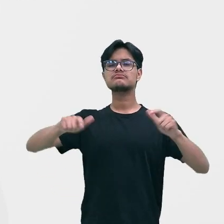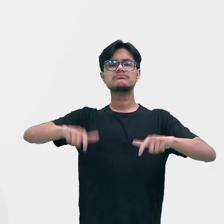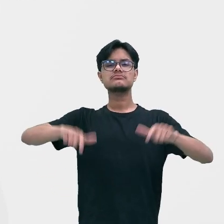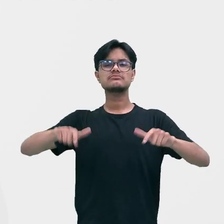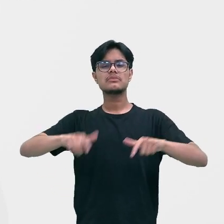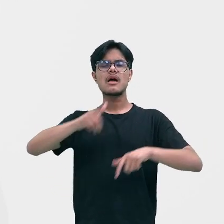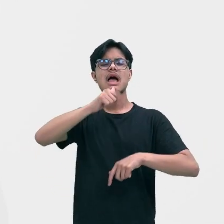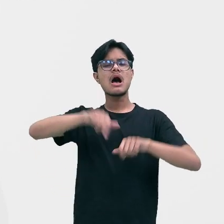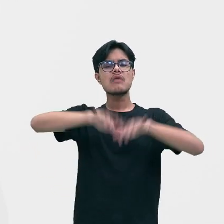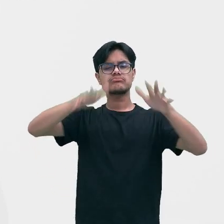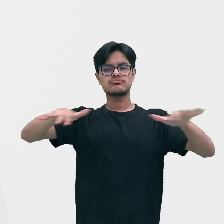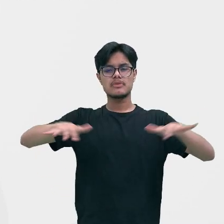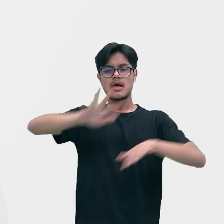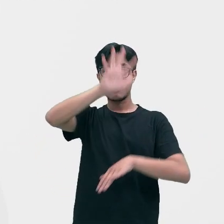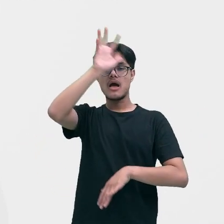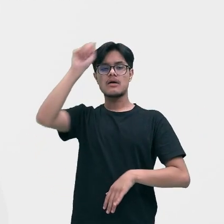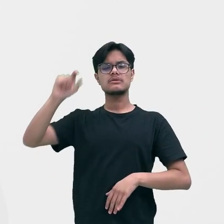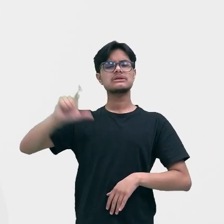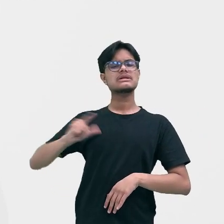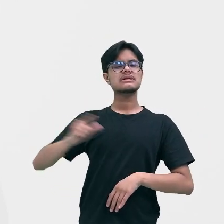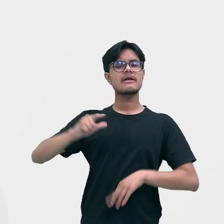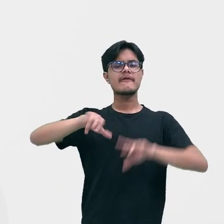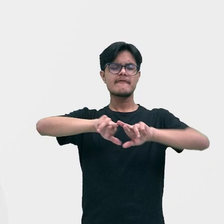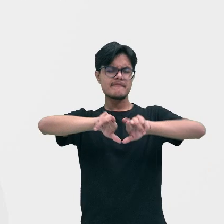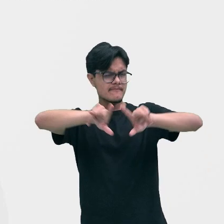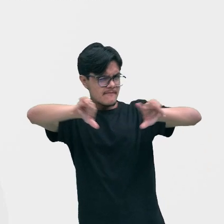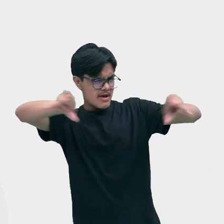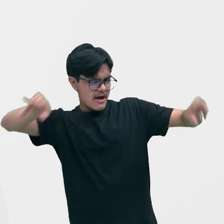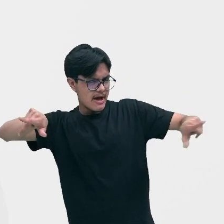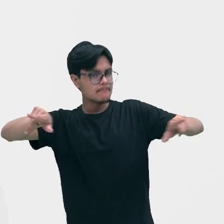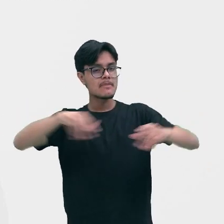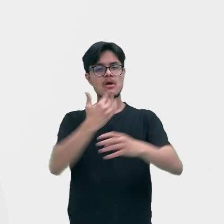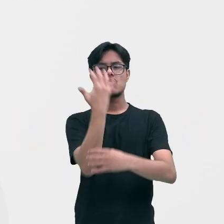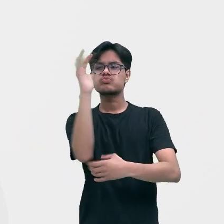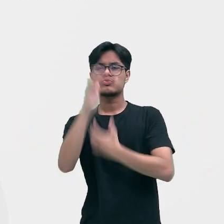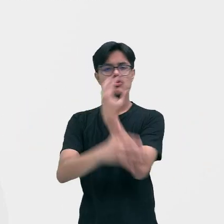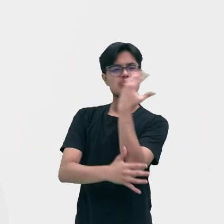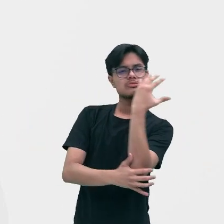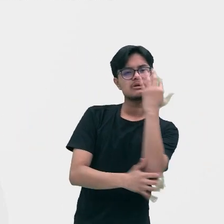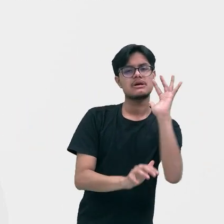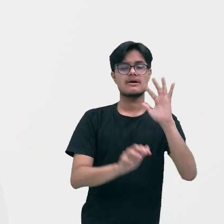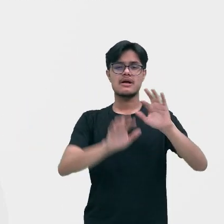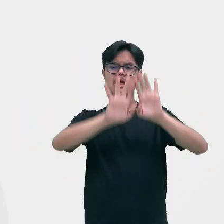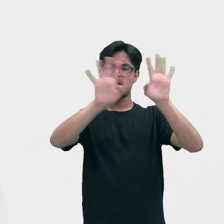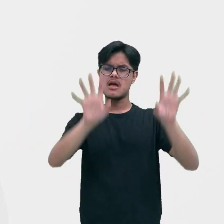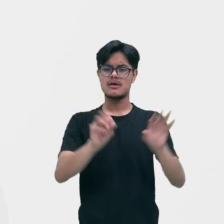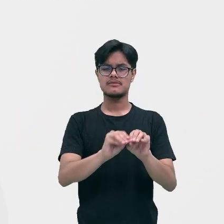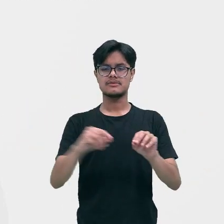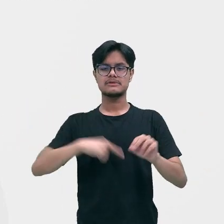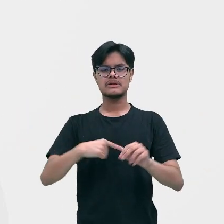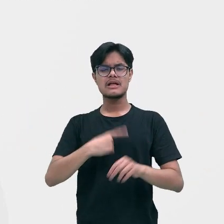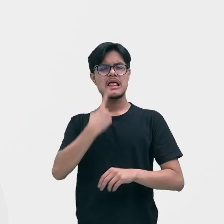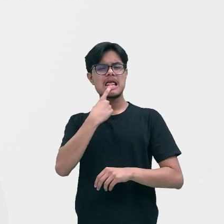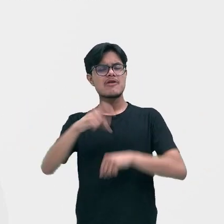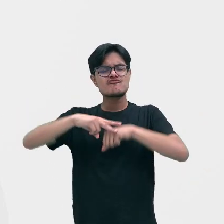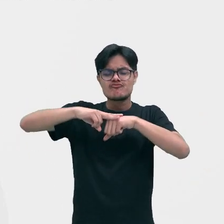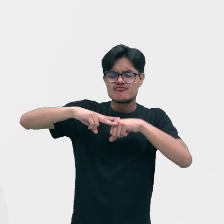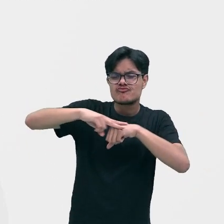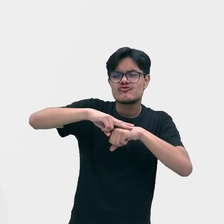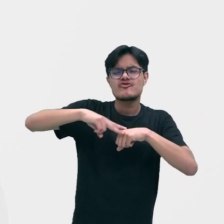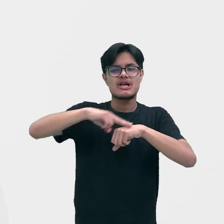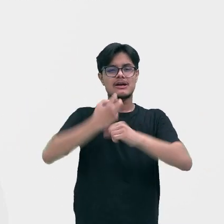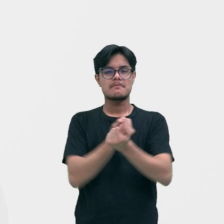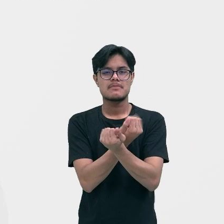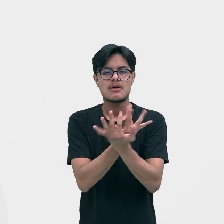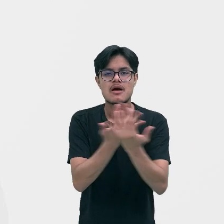a Amazônia, contempla uma complexa sociobiodiversidade que se materializa em verdejantes matas,